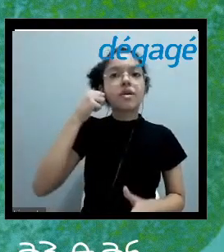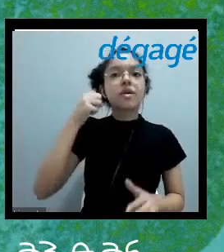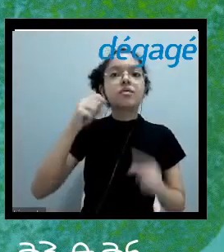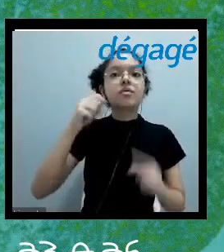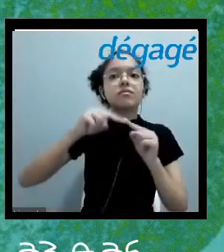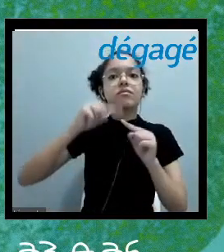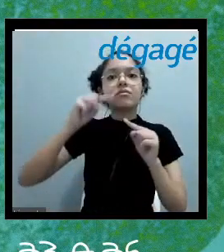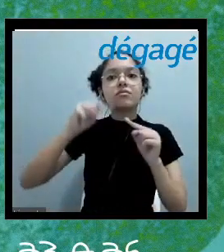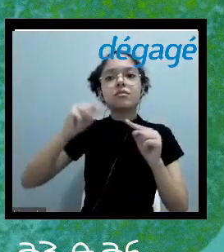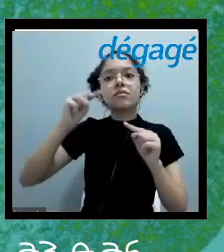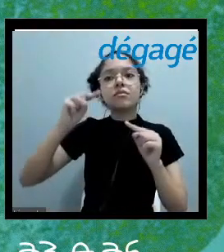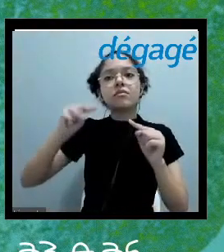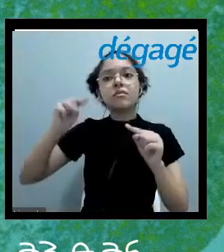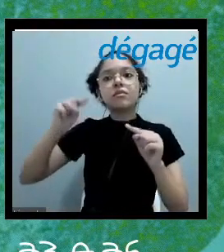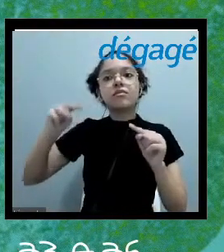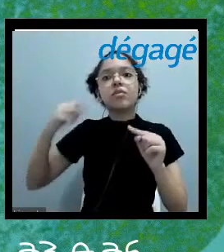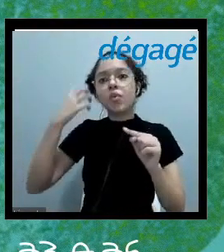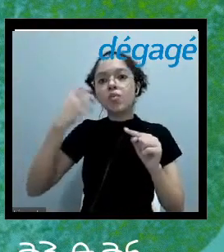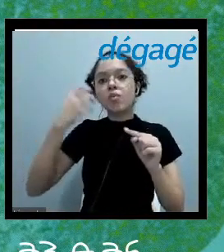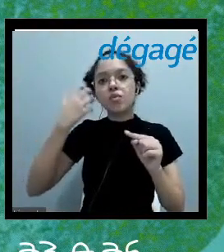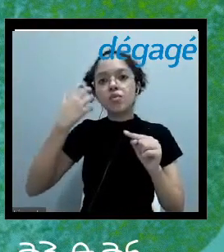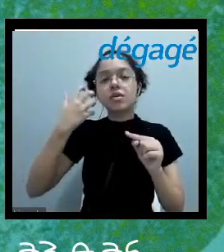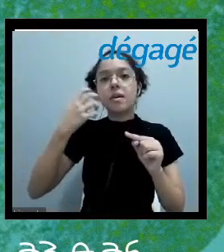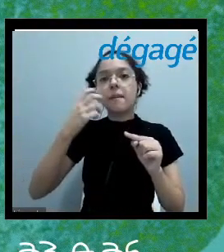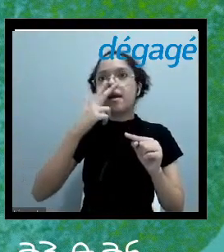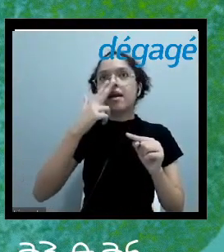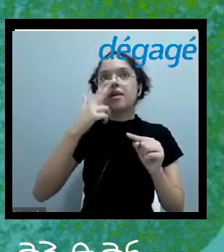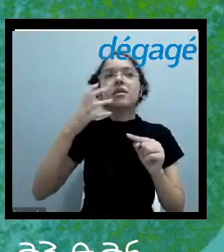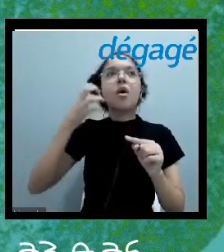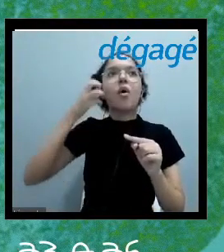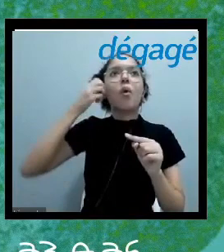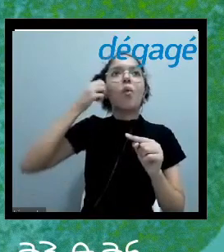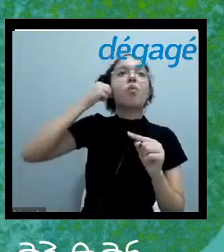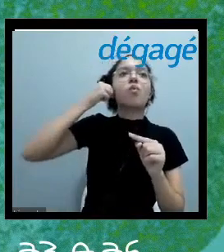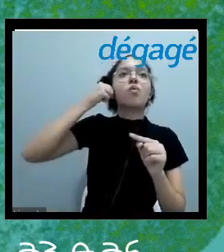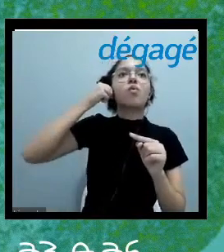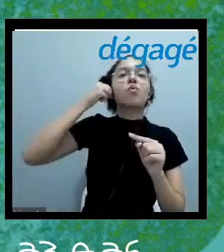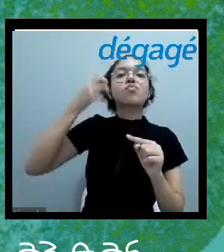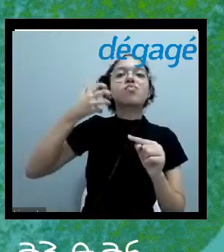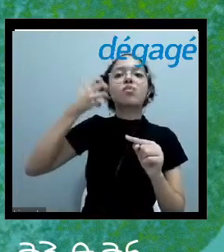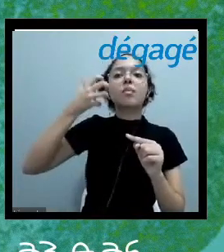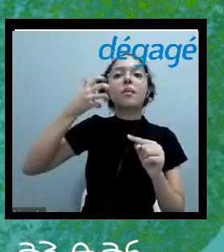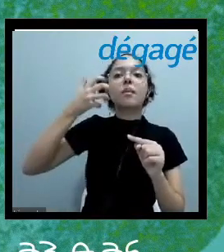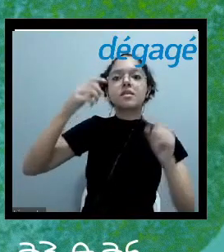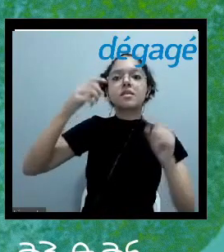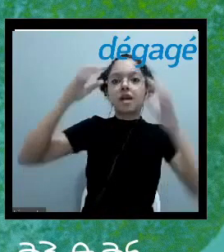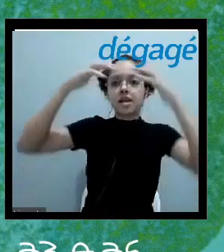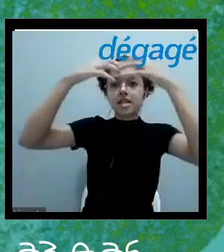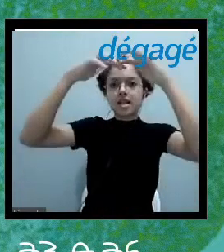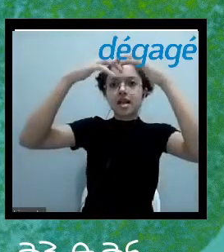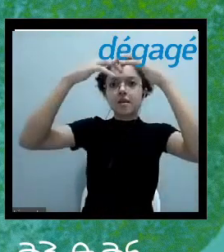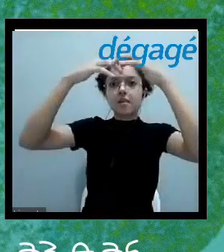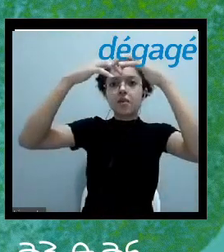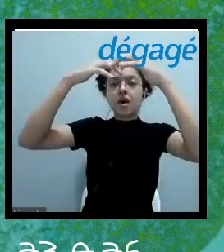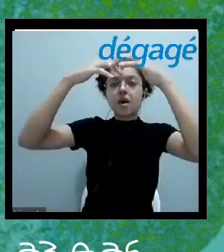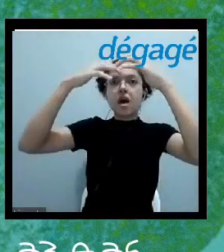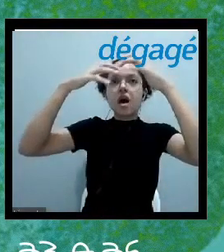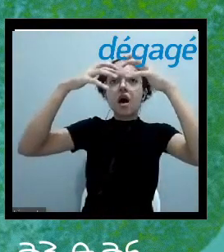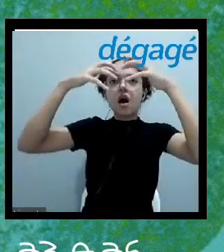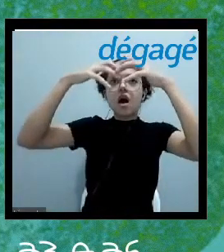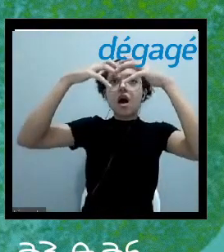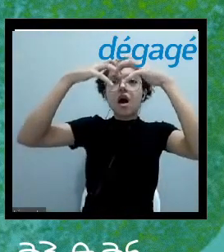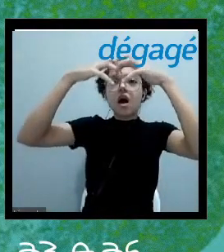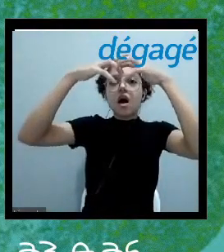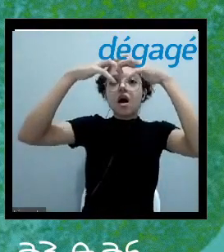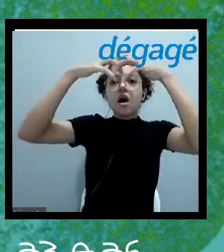controles pareciam que ativavam no cérebro a parte da memória, como se fosse assim. A gente conhece esse som, como se fosse isso. Então,